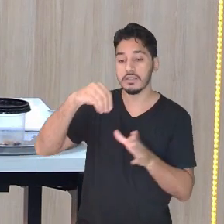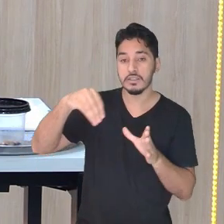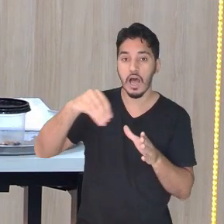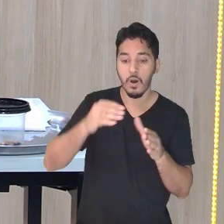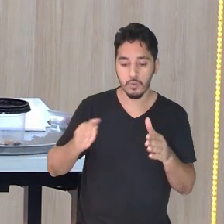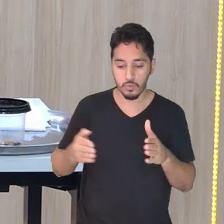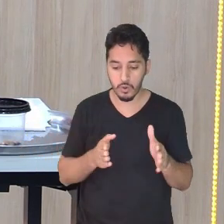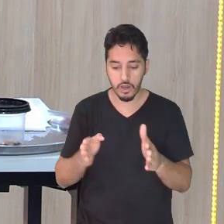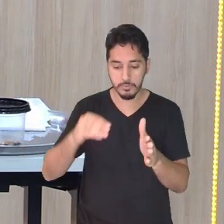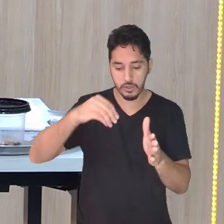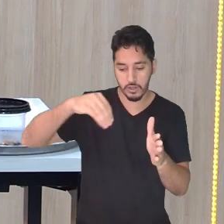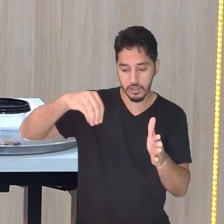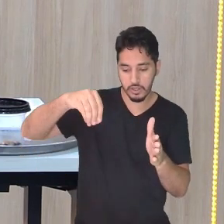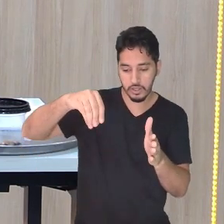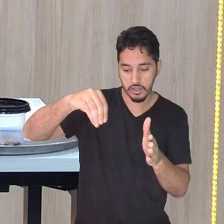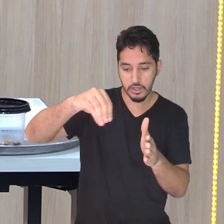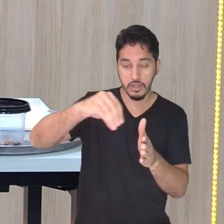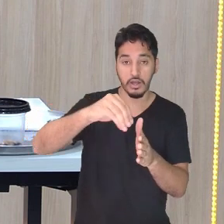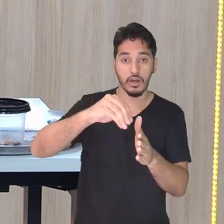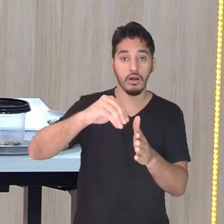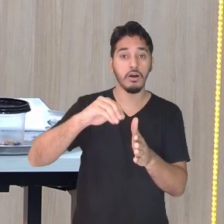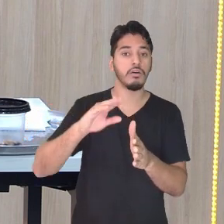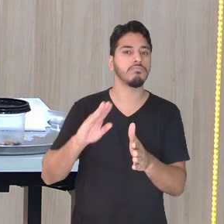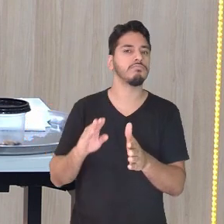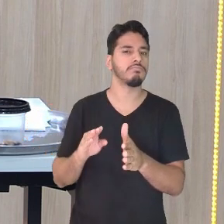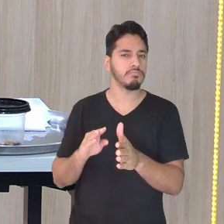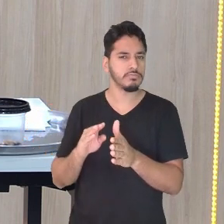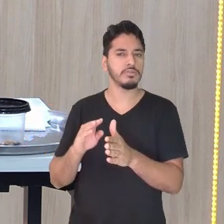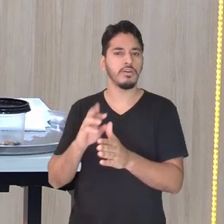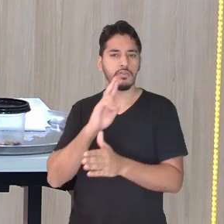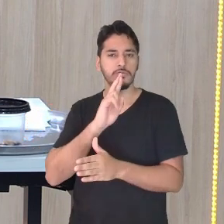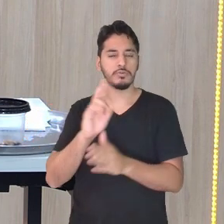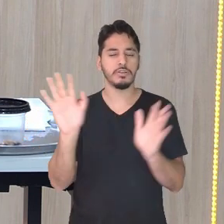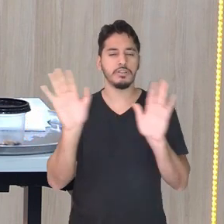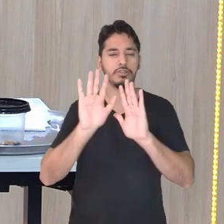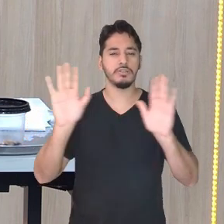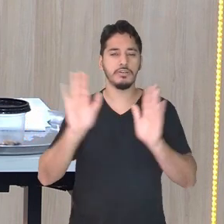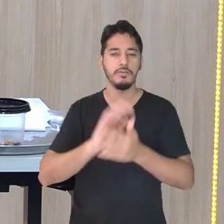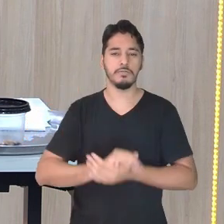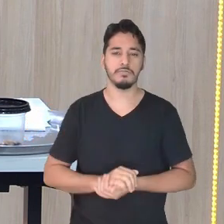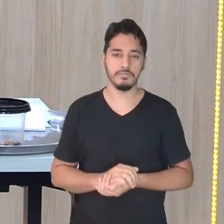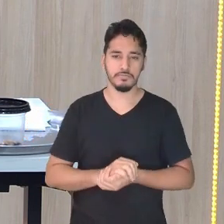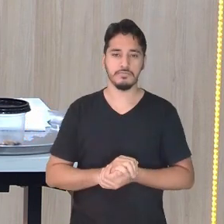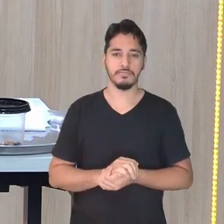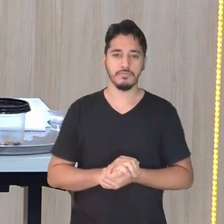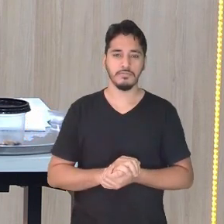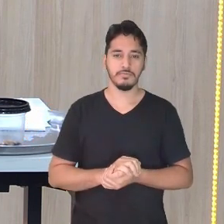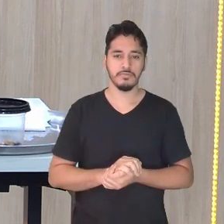vocês com um vídeo bem interessante. Aguardem. Tchau, pessoal!